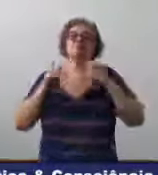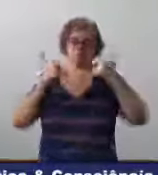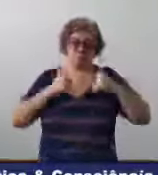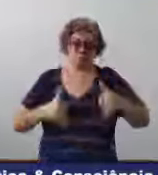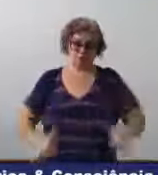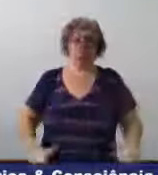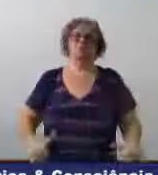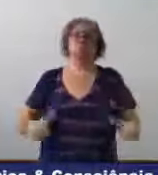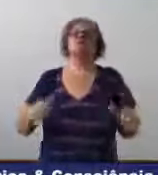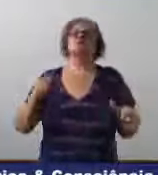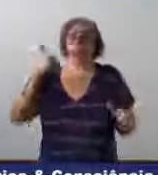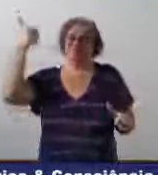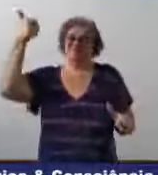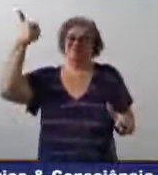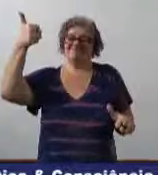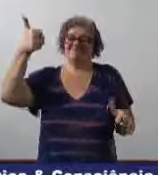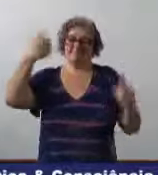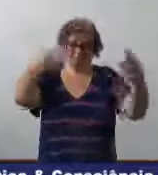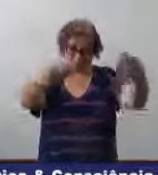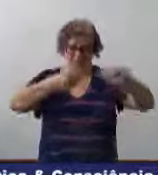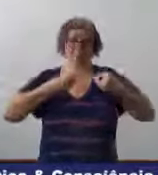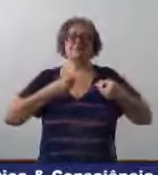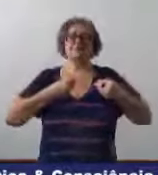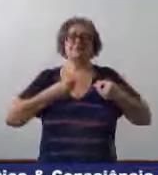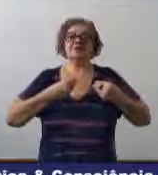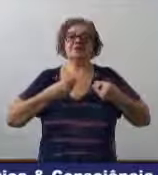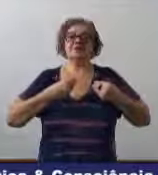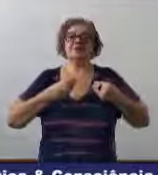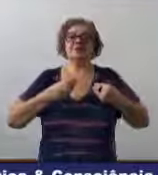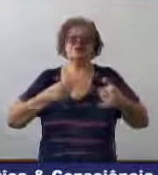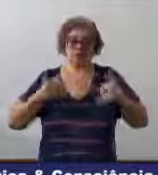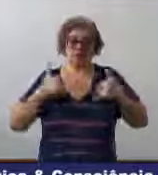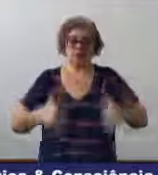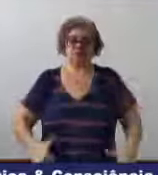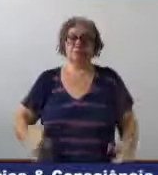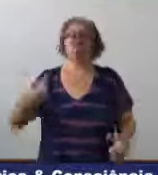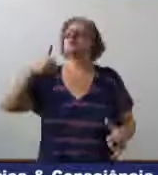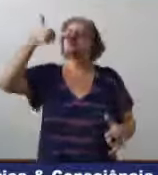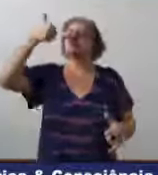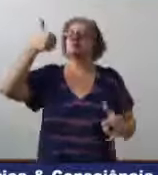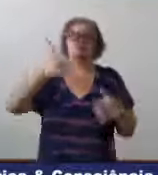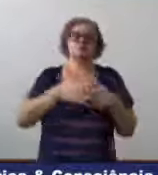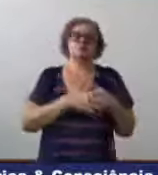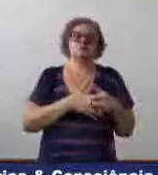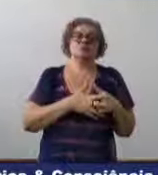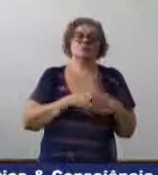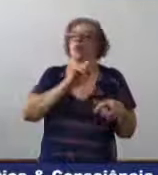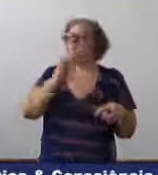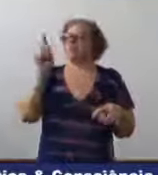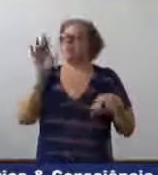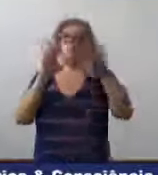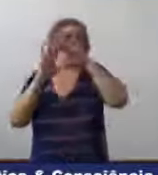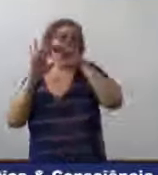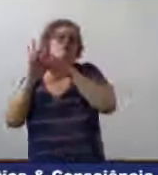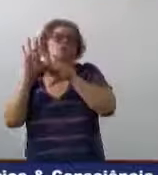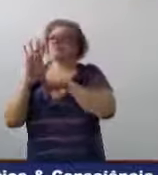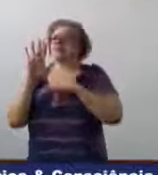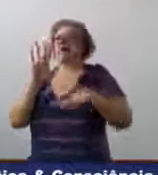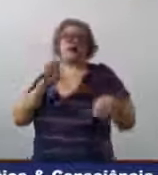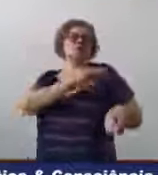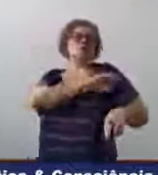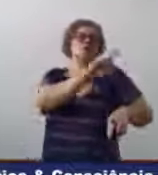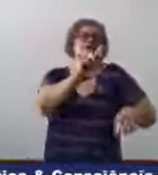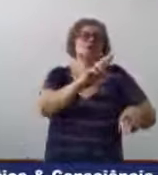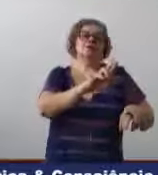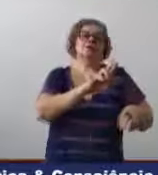com as vibrações positivas, nós atraímos as vibrações positivas. Isso não é mais um dado